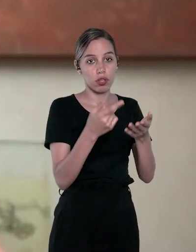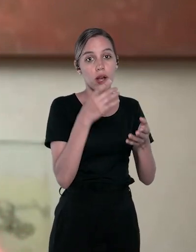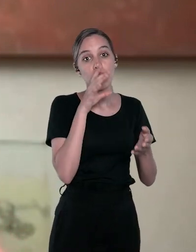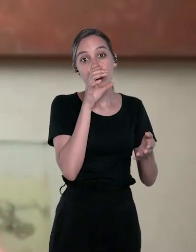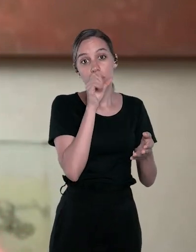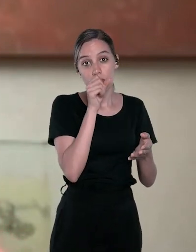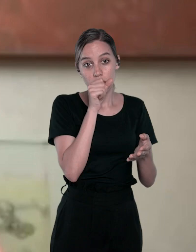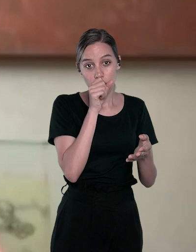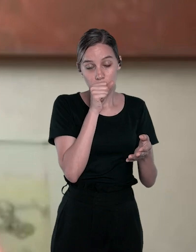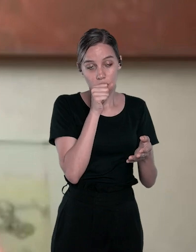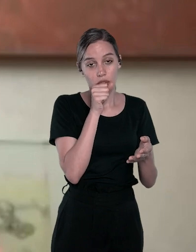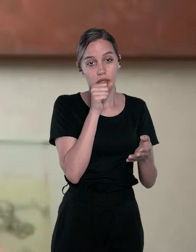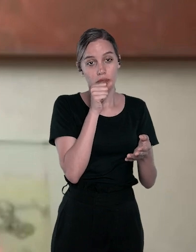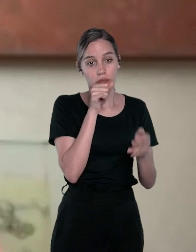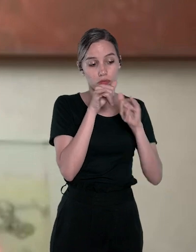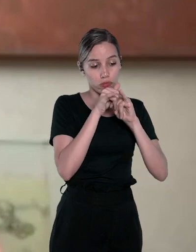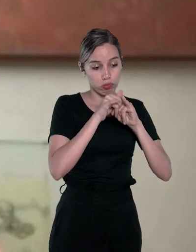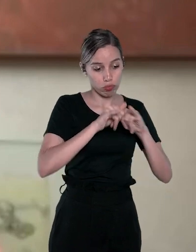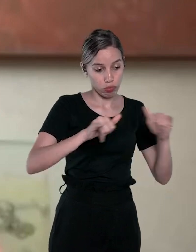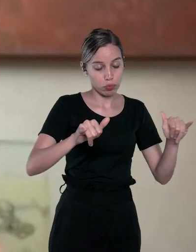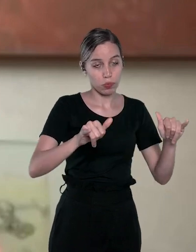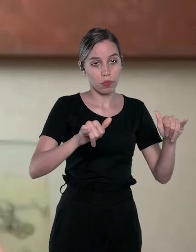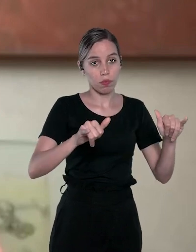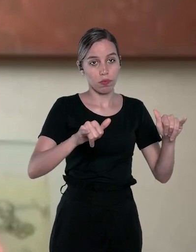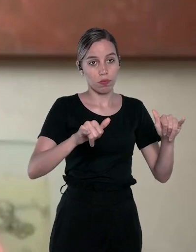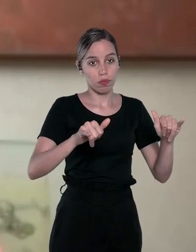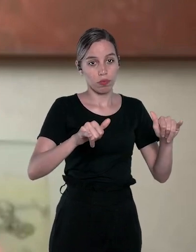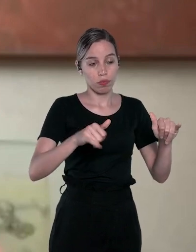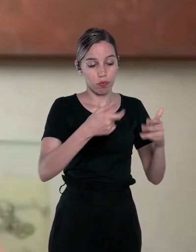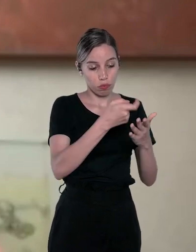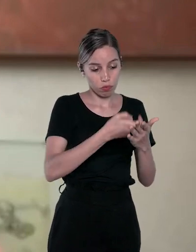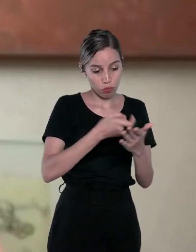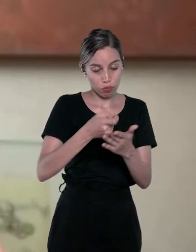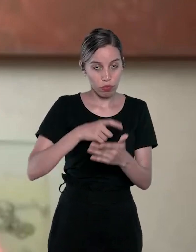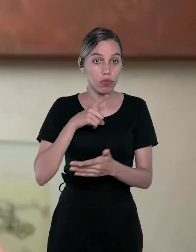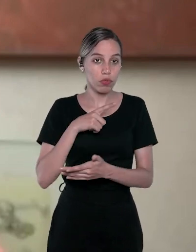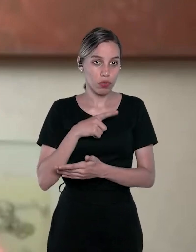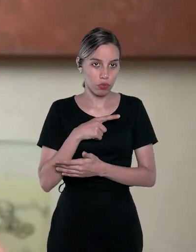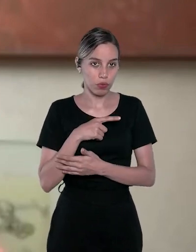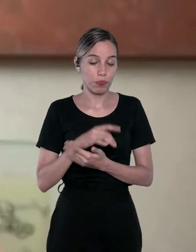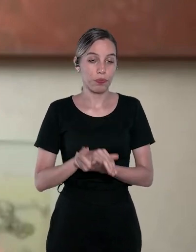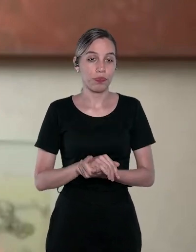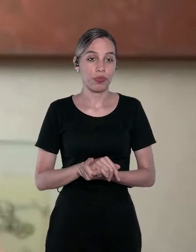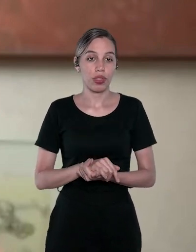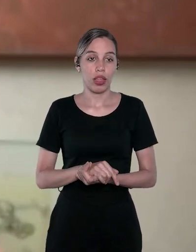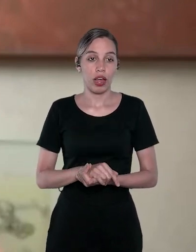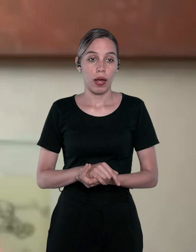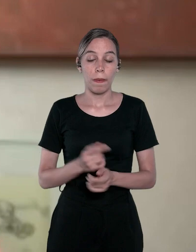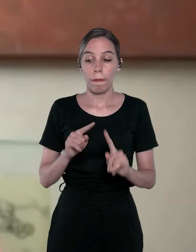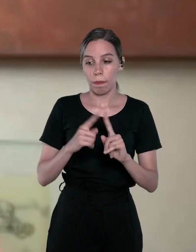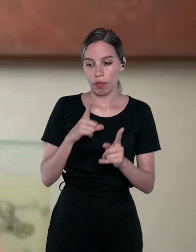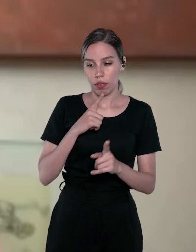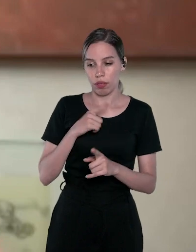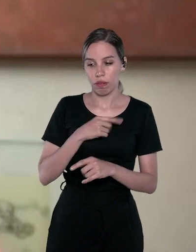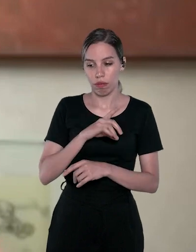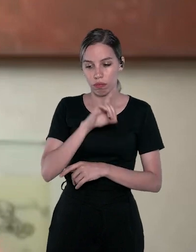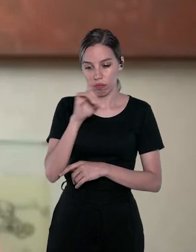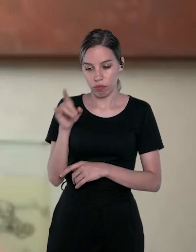saía publicado o suplemento literário. E uma ocasião, eu, neófito